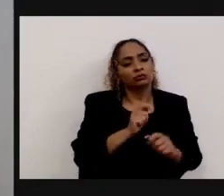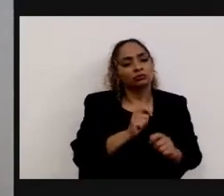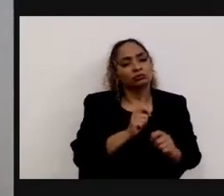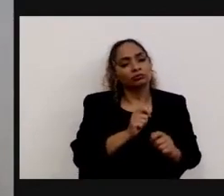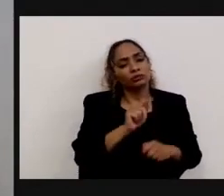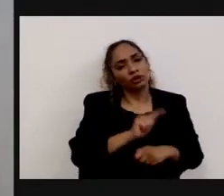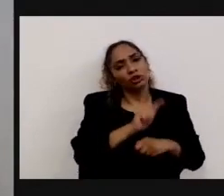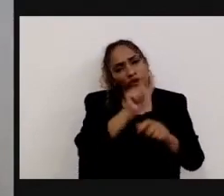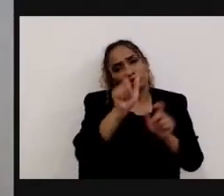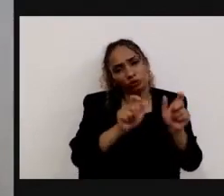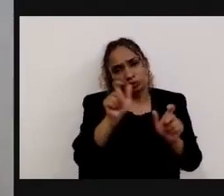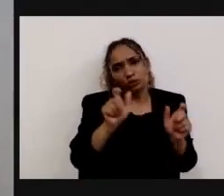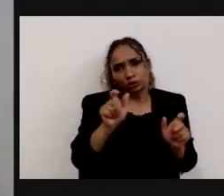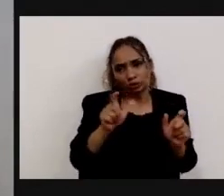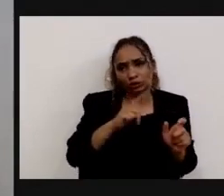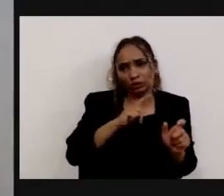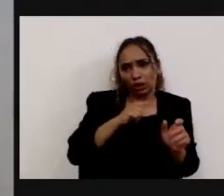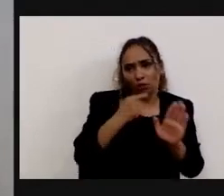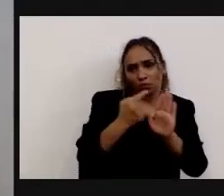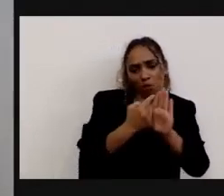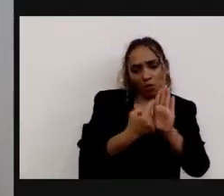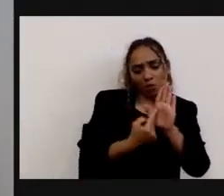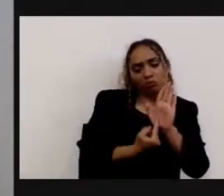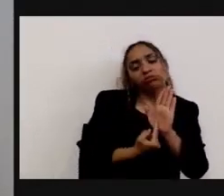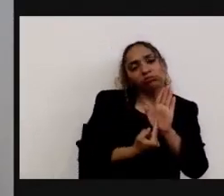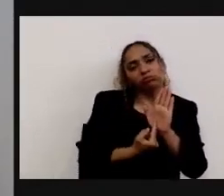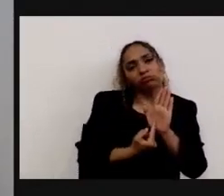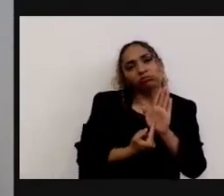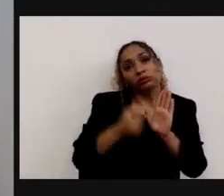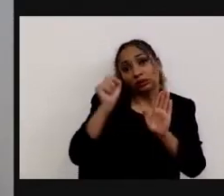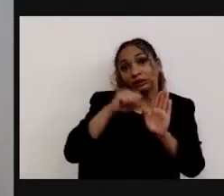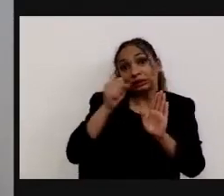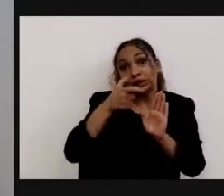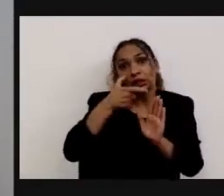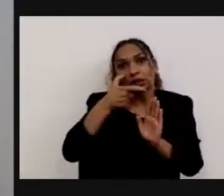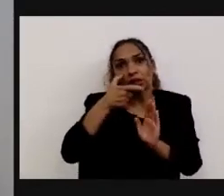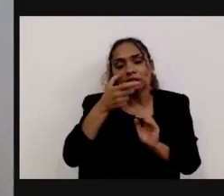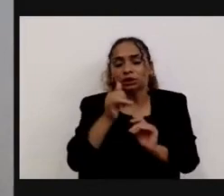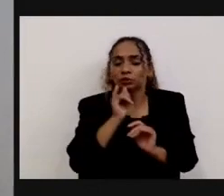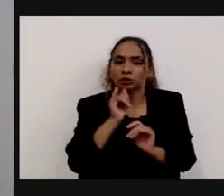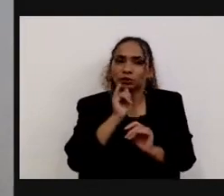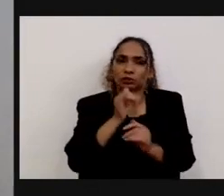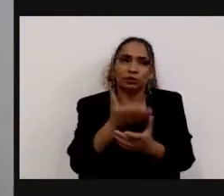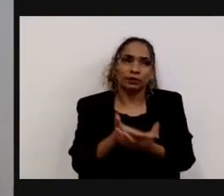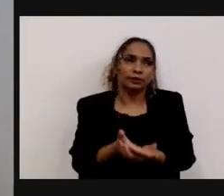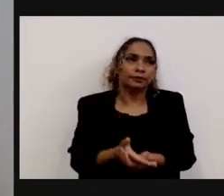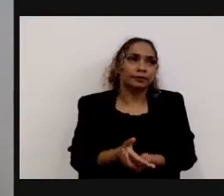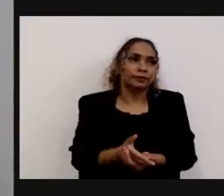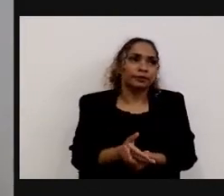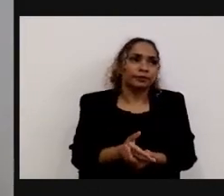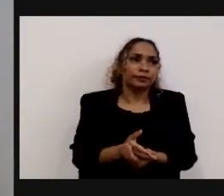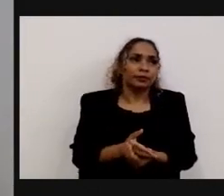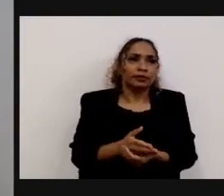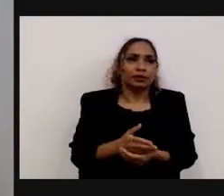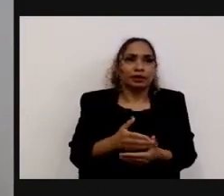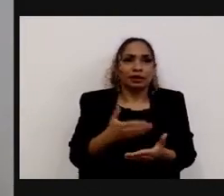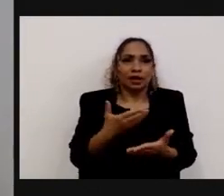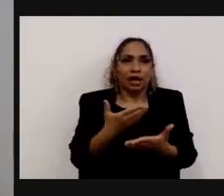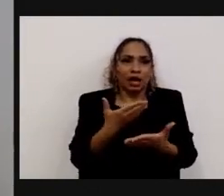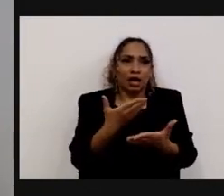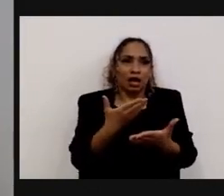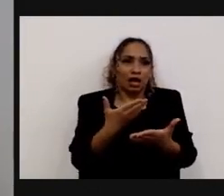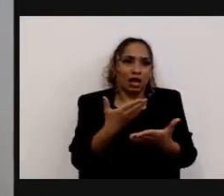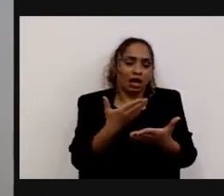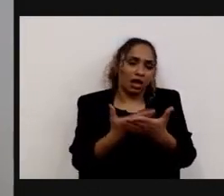pessoas que são muito pontuais é claro que são interessantes né Por exemplo aquela aula de alongamento ali